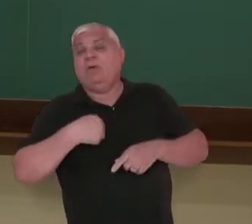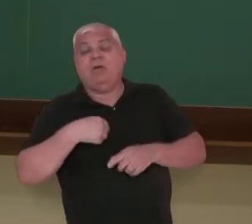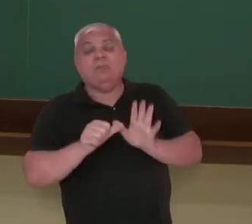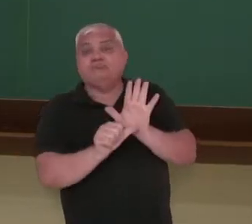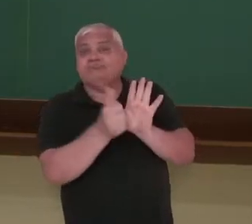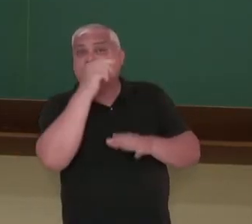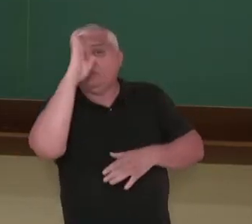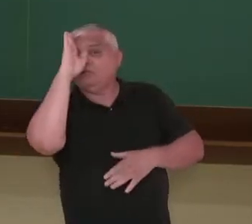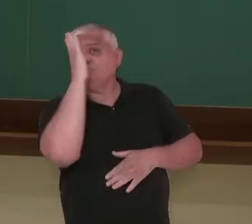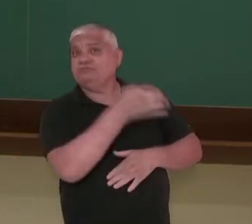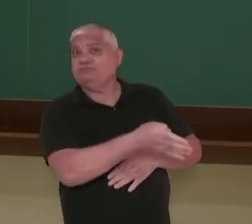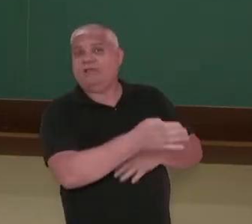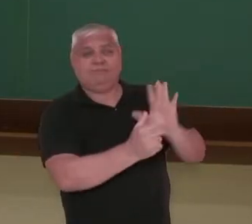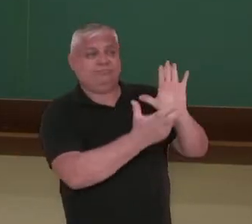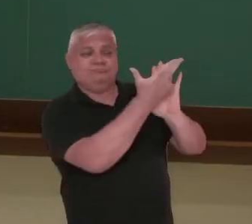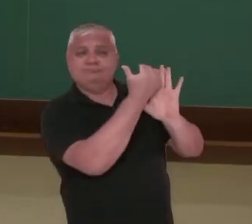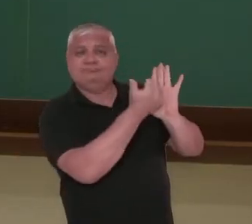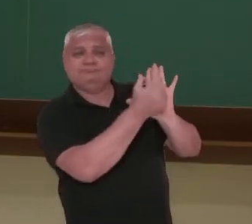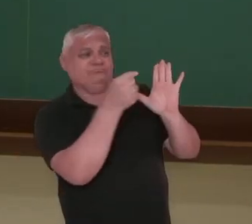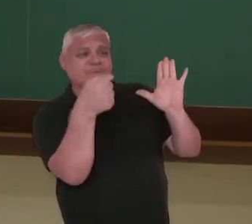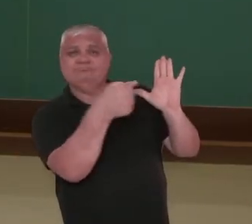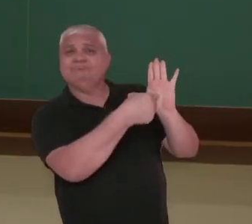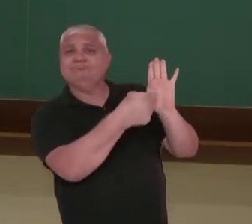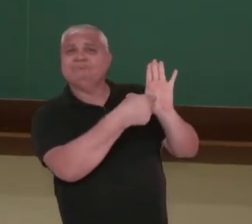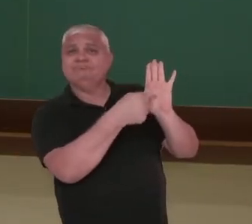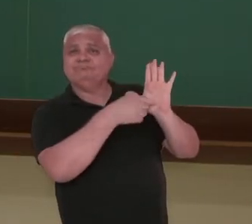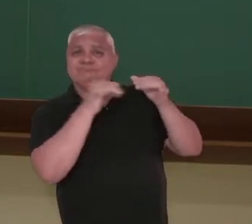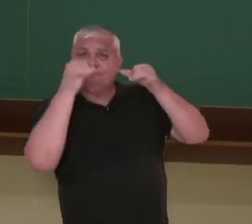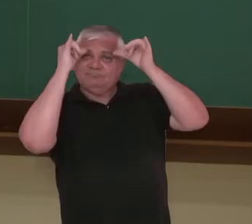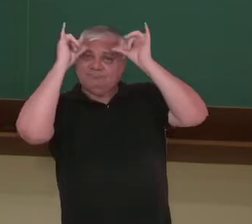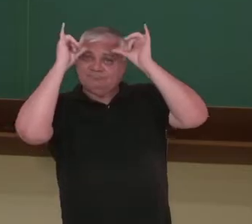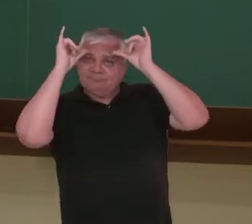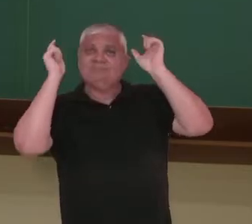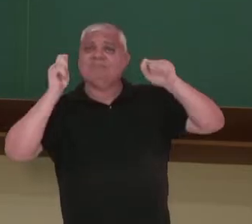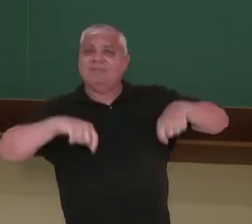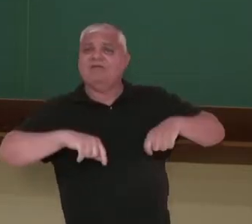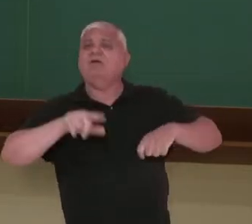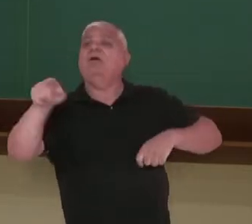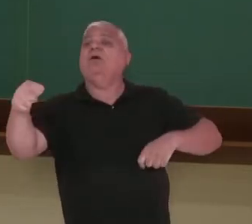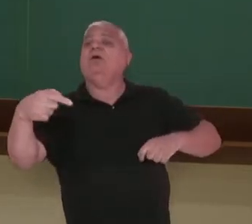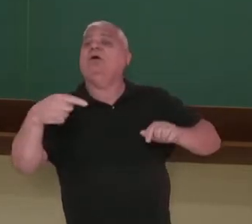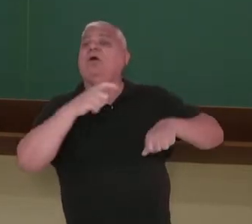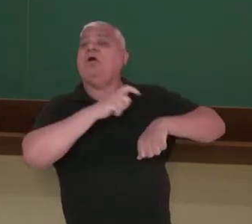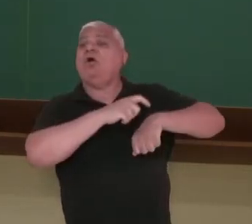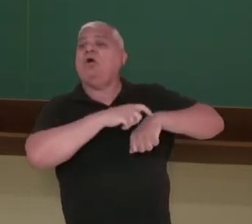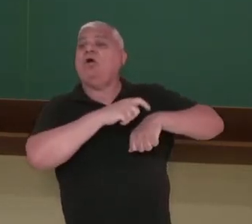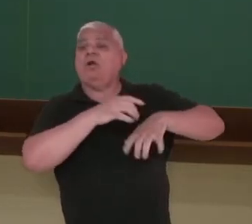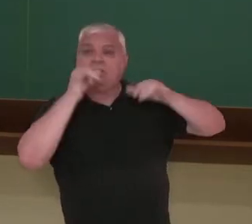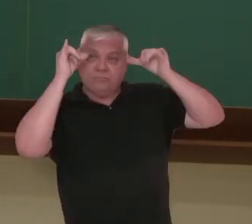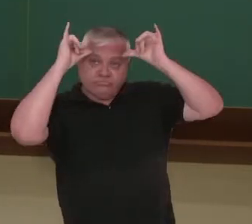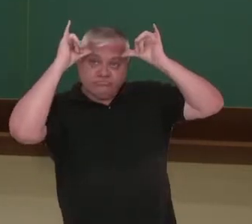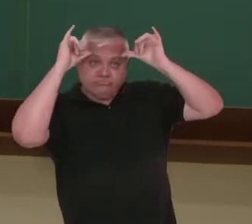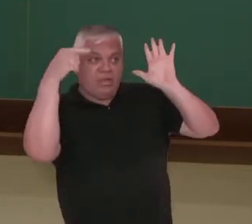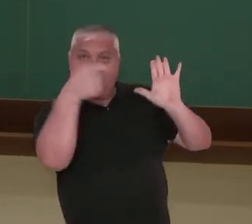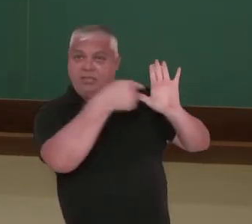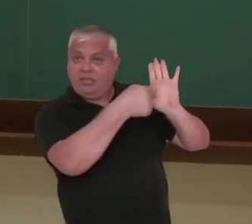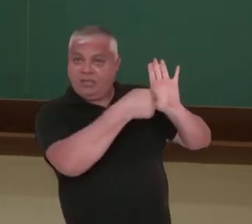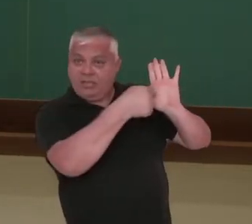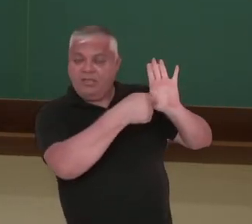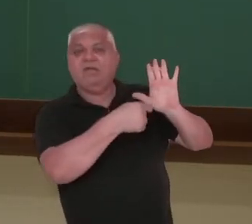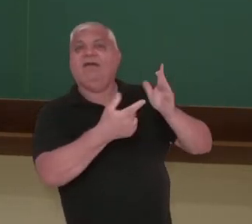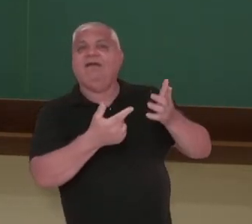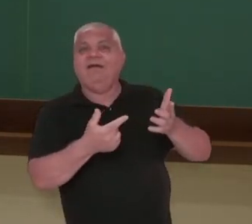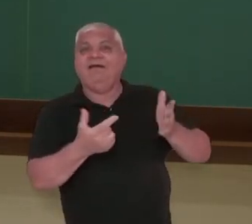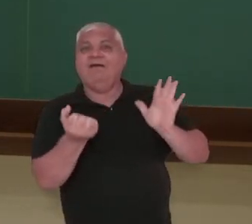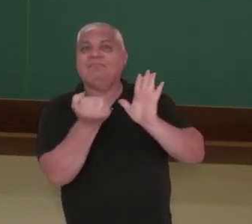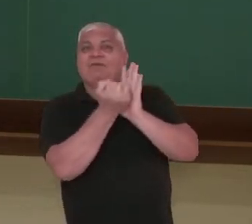da época rupestre, ele desenhou na parede que era uma explicação 24 horas por dia. Então, a pessoa só precisava apontar para o desenho e estava ali estabelecida